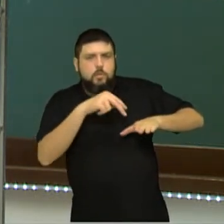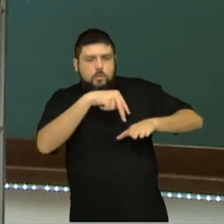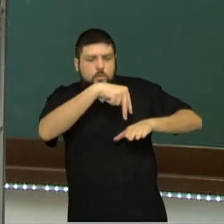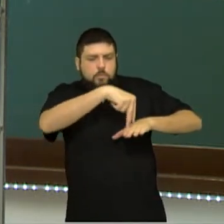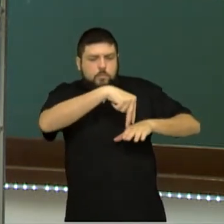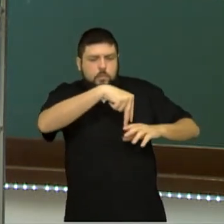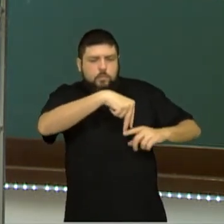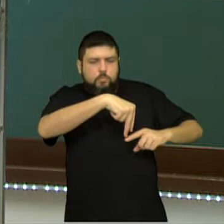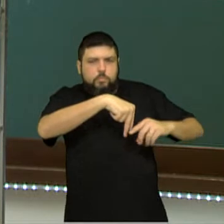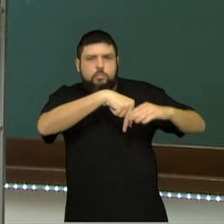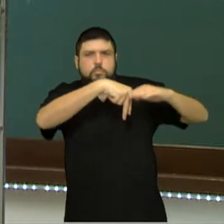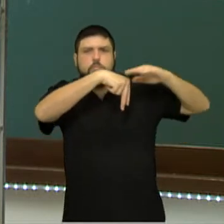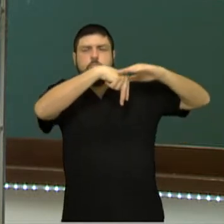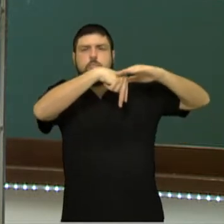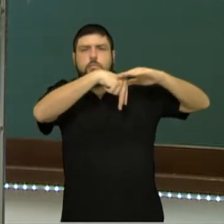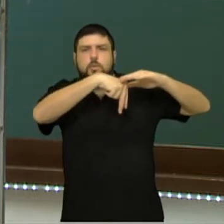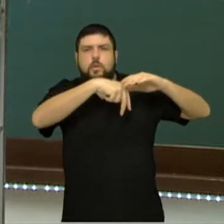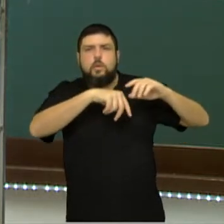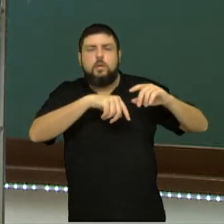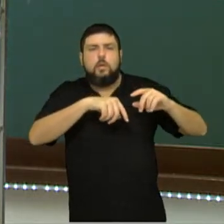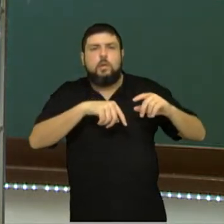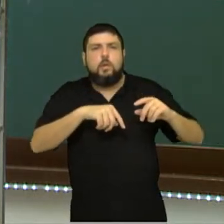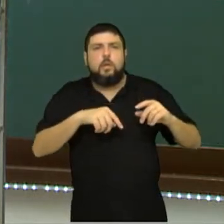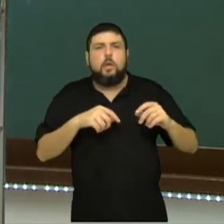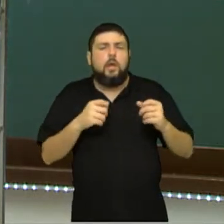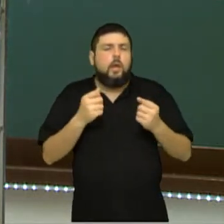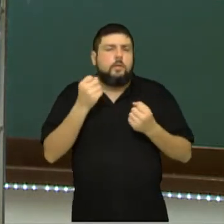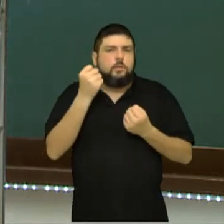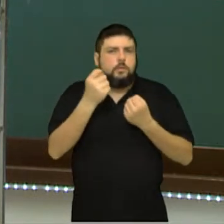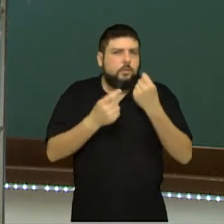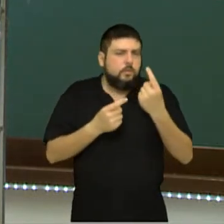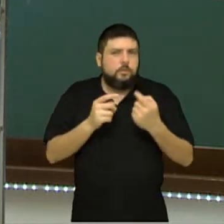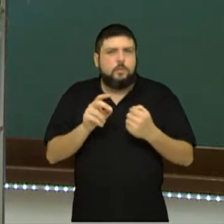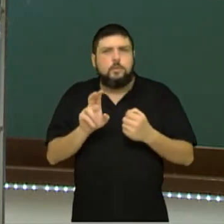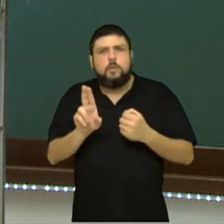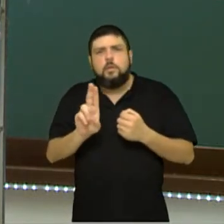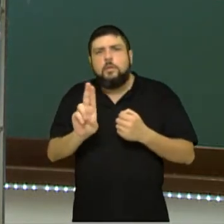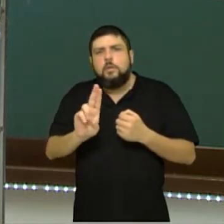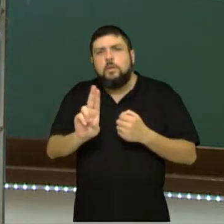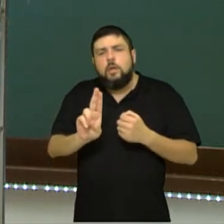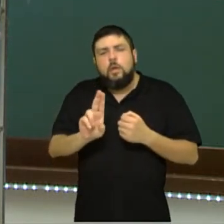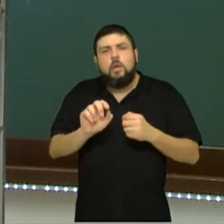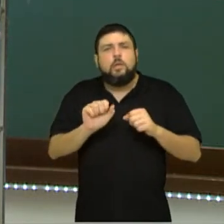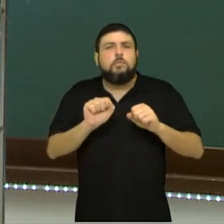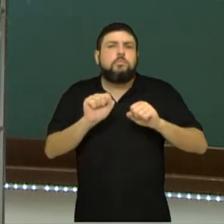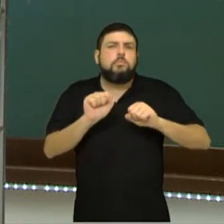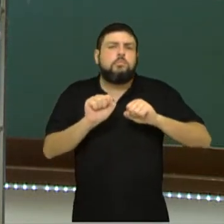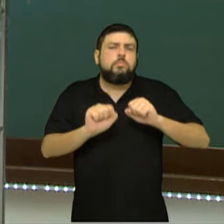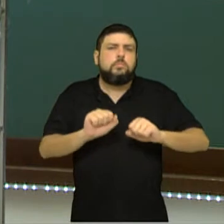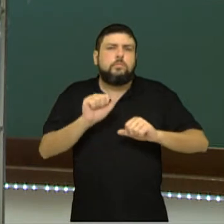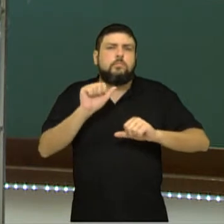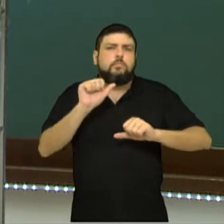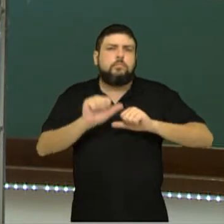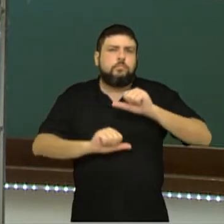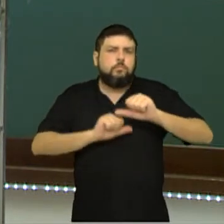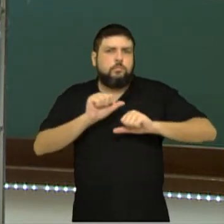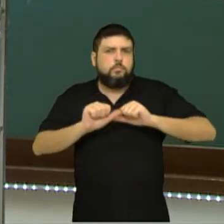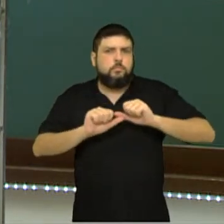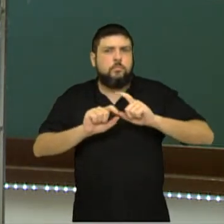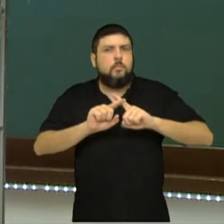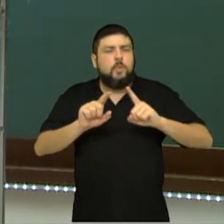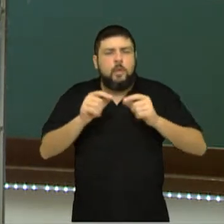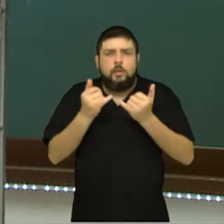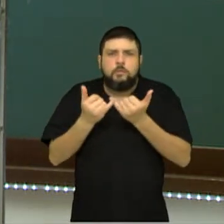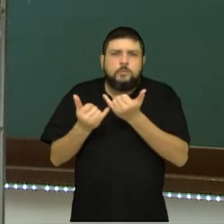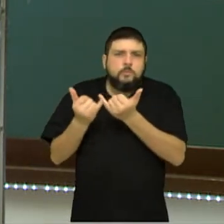dentro dessa mesma ideia, só que aparecendo o pé. Então, essas nomenclaturas elas podem variar, mas tudo muito semelhante, então não